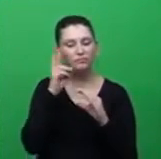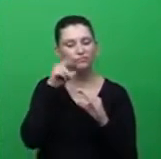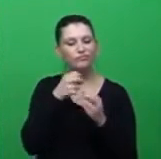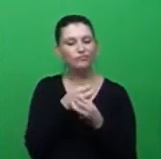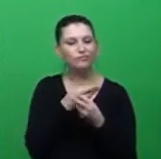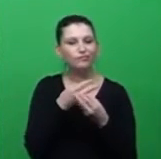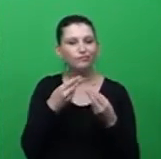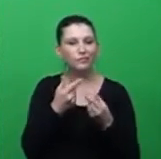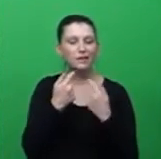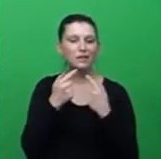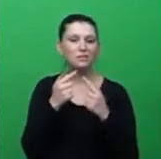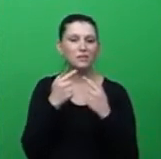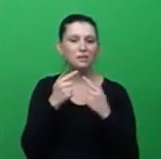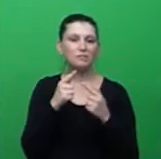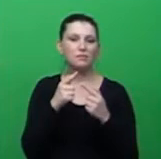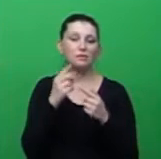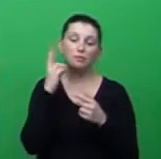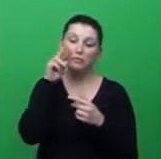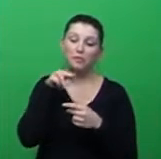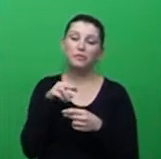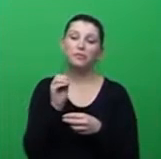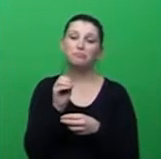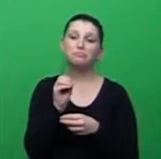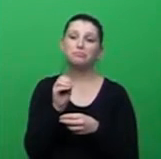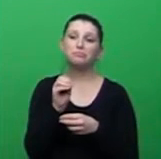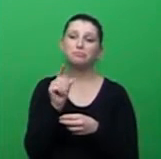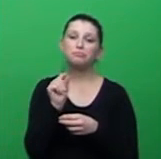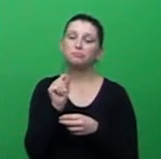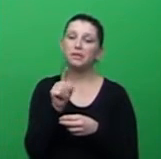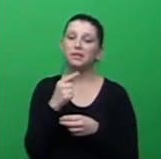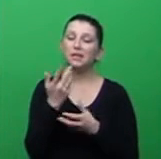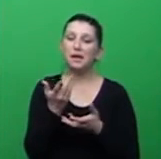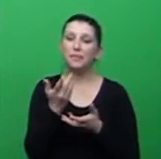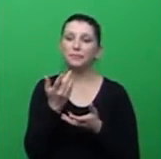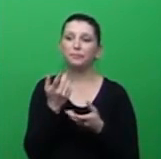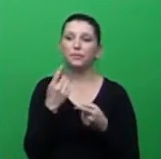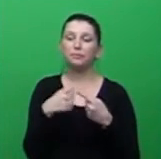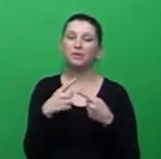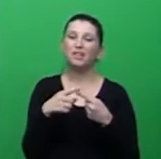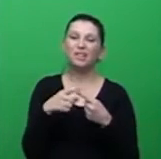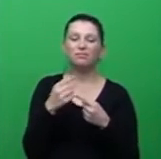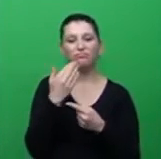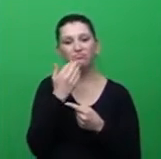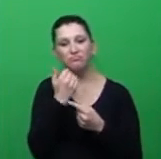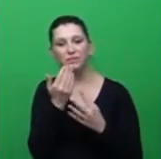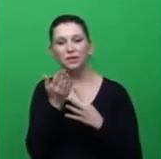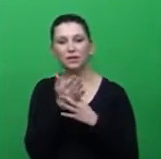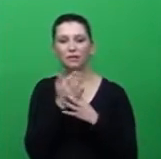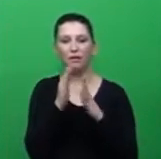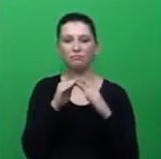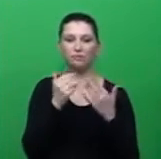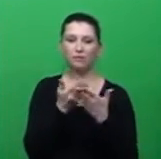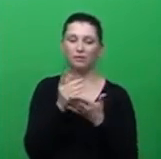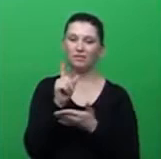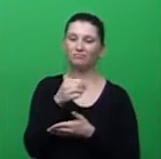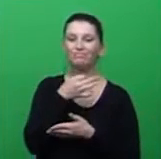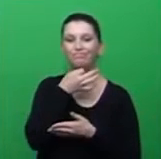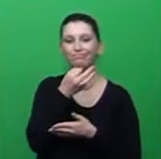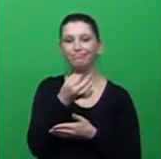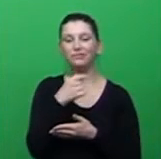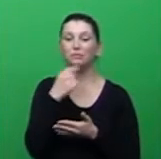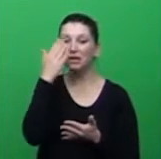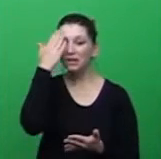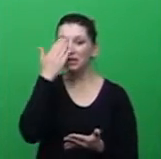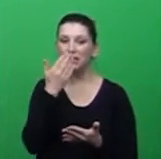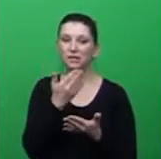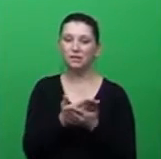bairros, mas especificamente tratamos a questão da merenda escolar. E acredito, né, que o município de